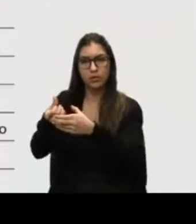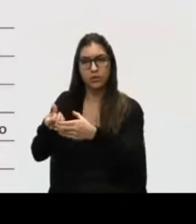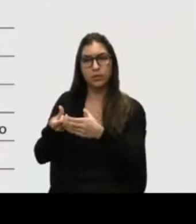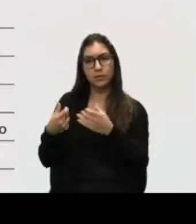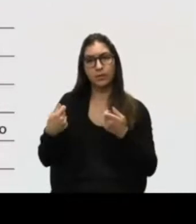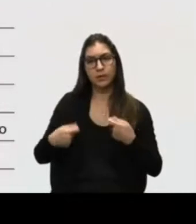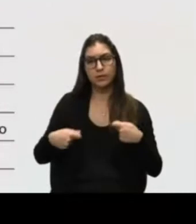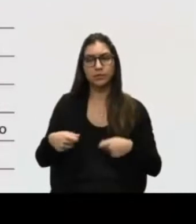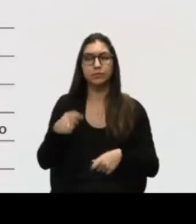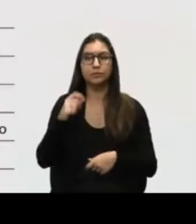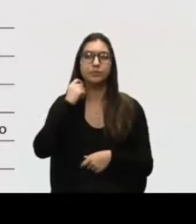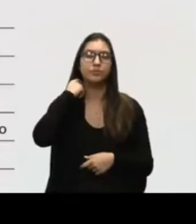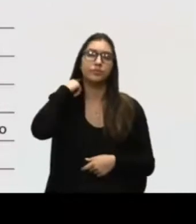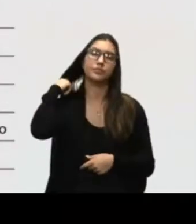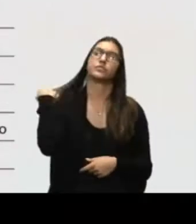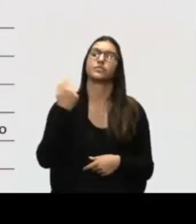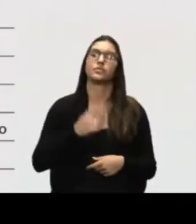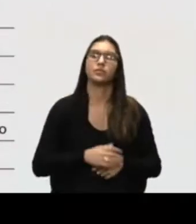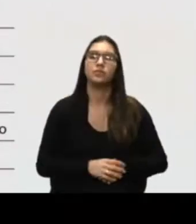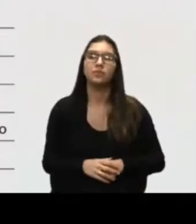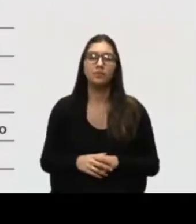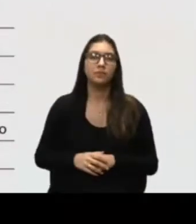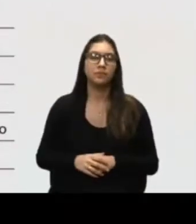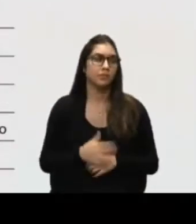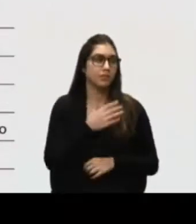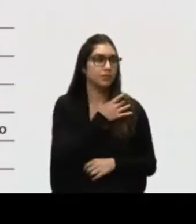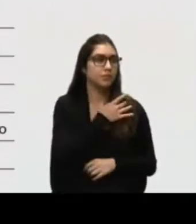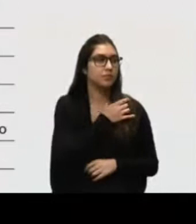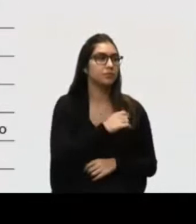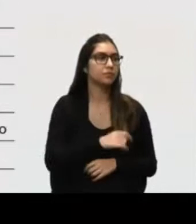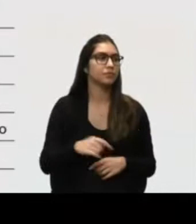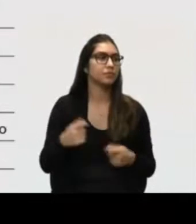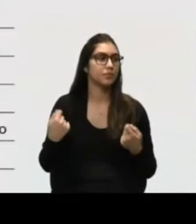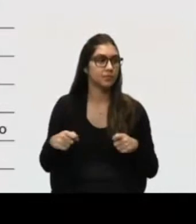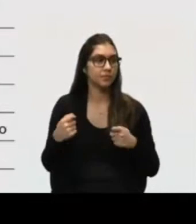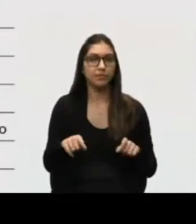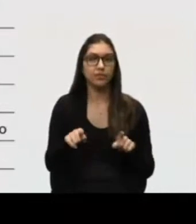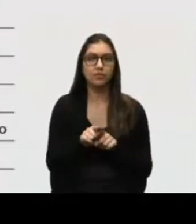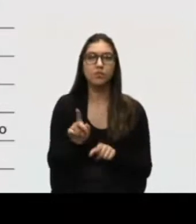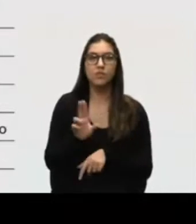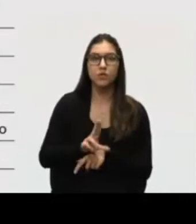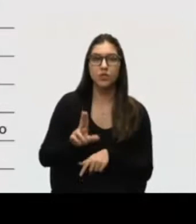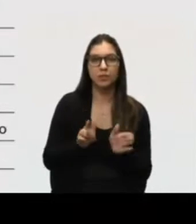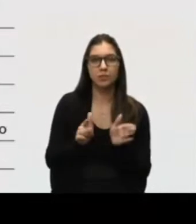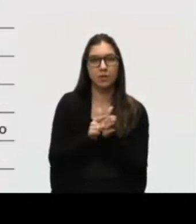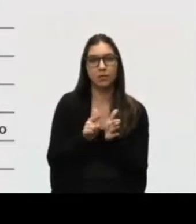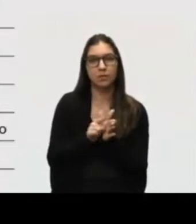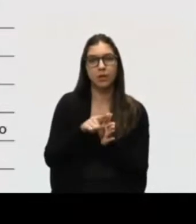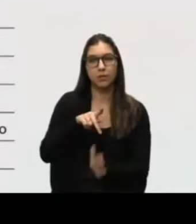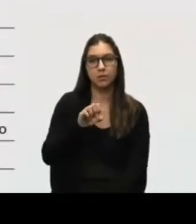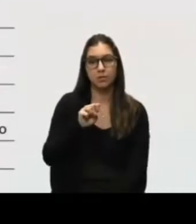suportes desse para a realização da prática. Nós vamos precisar também utilizar papel de